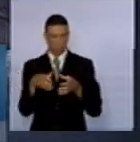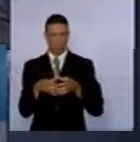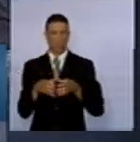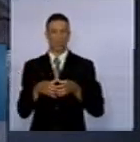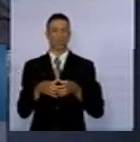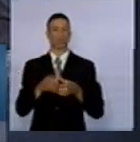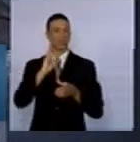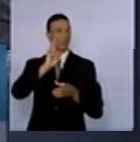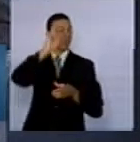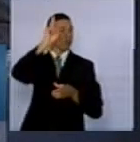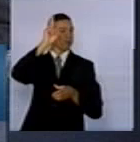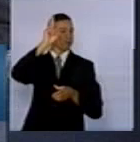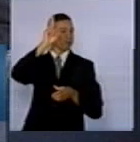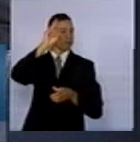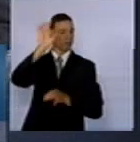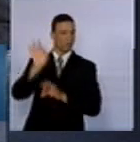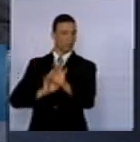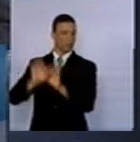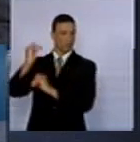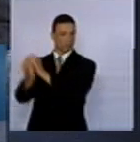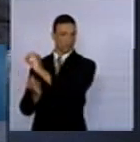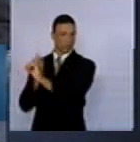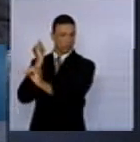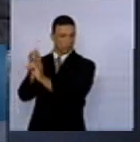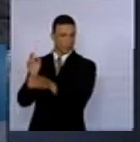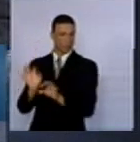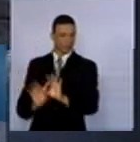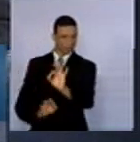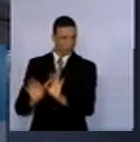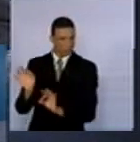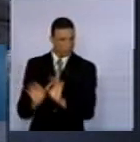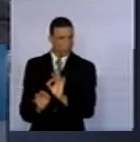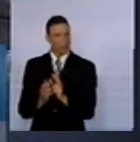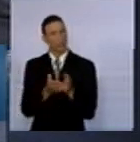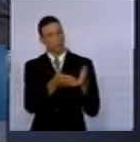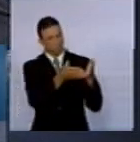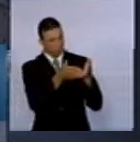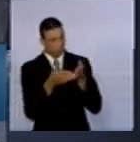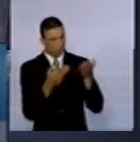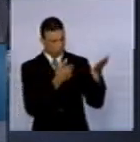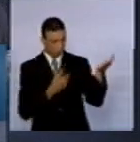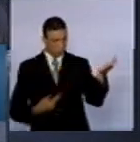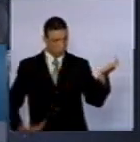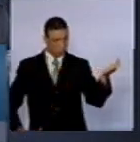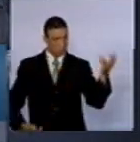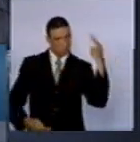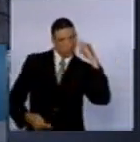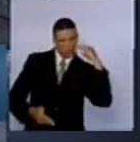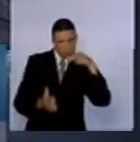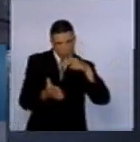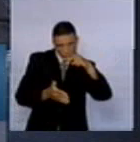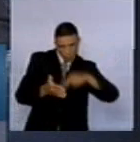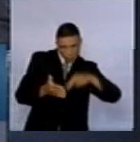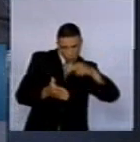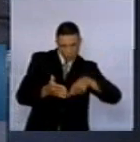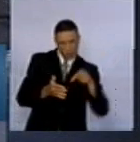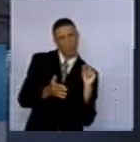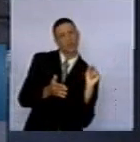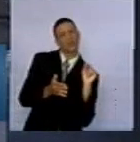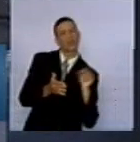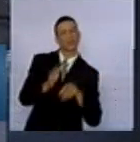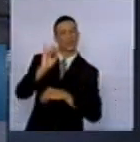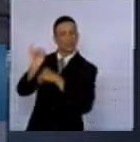da internet então nós temos que cuidar eu gostaria que Vossa Excelência ao aprofundar o estudo visse a posição da internet